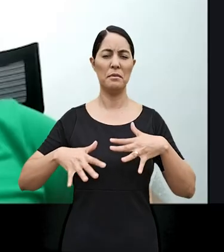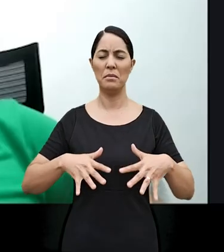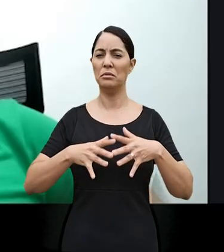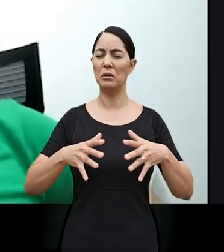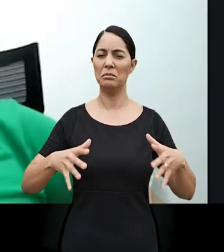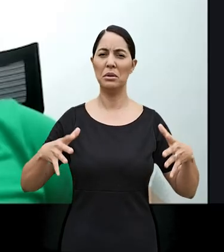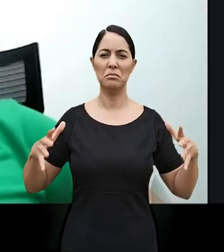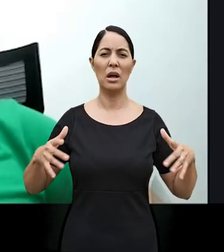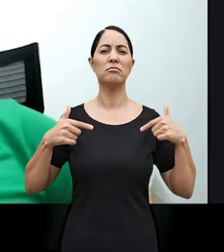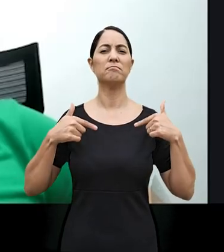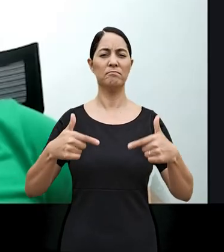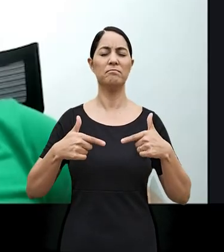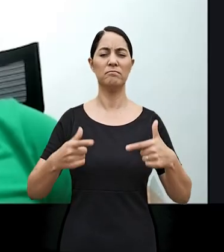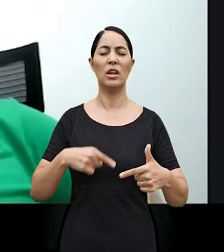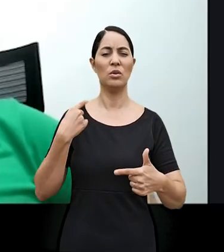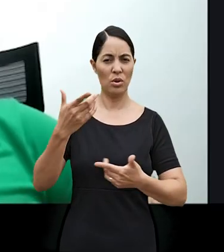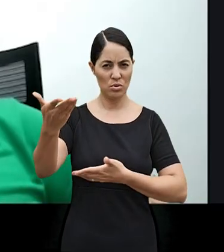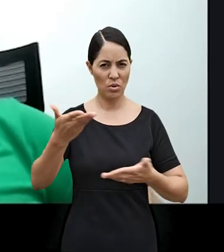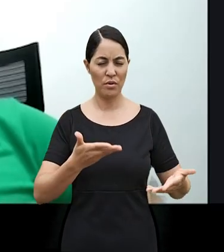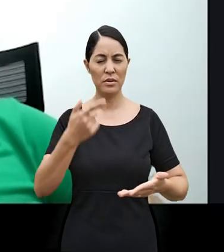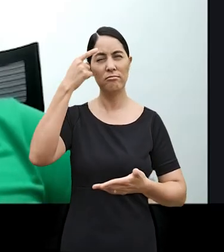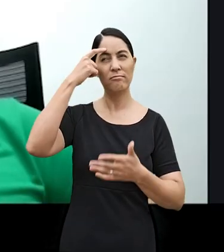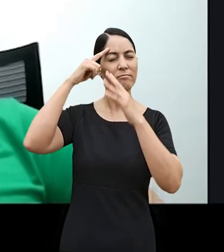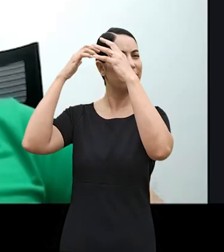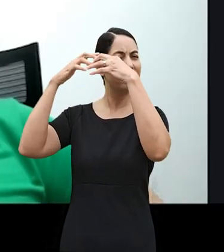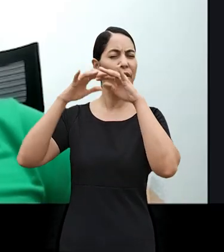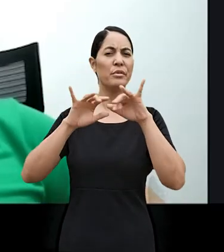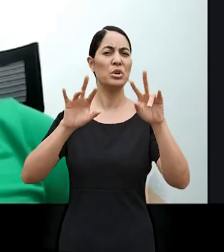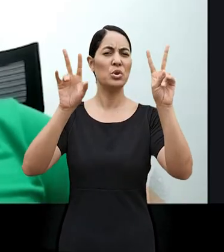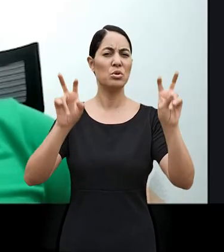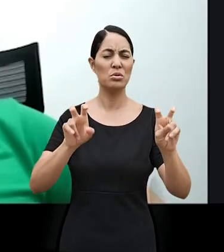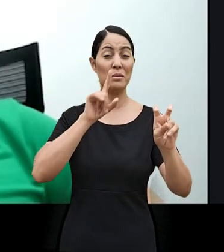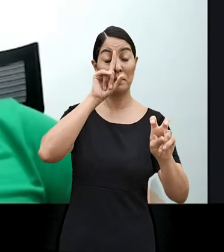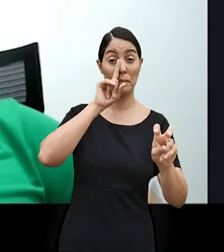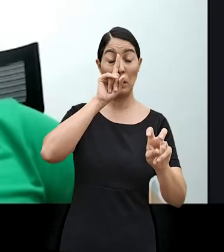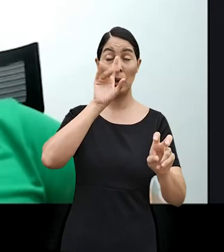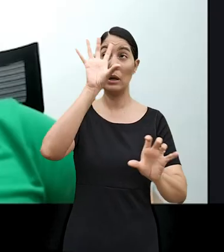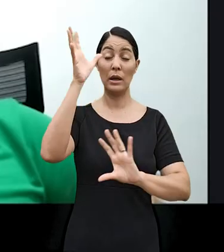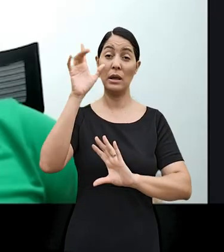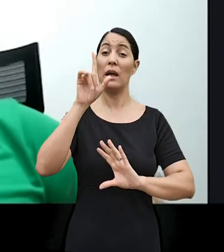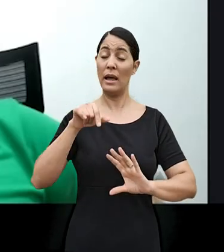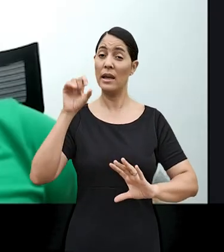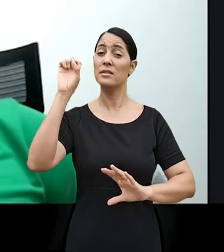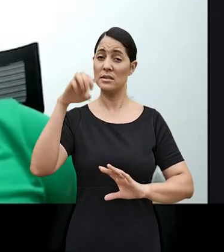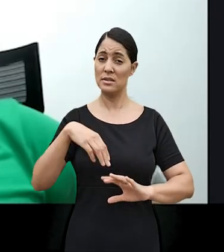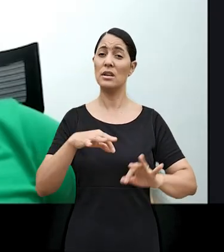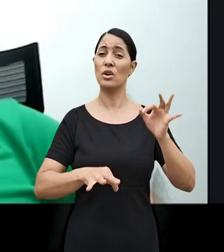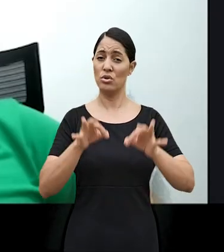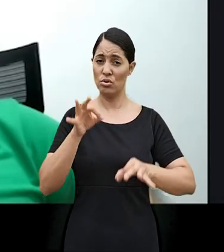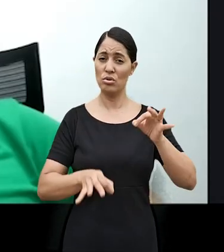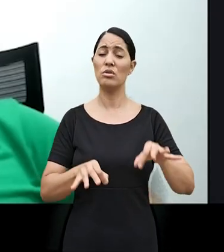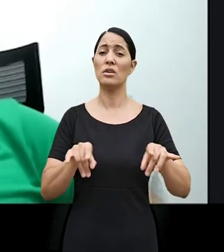mais amplo, é um convite para que nós possamos refletir a crise climática como uma pauta, sim, jurídica,